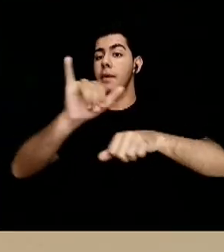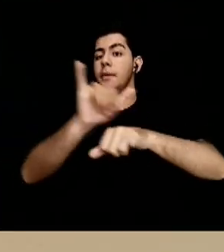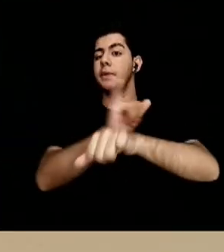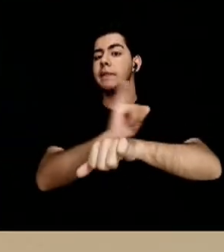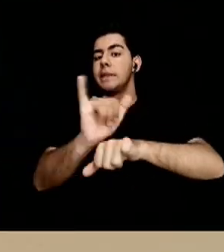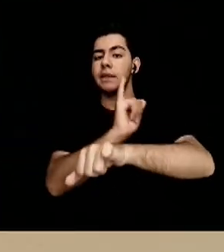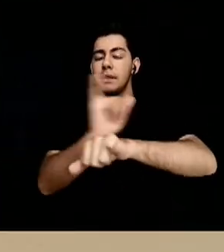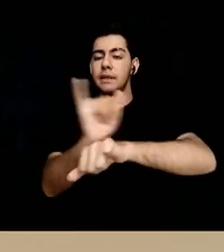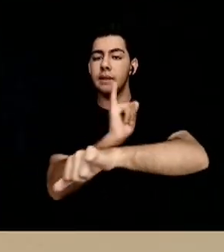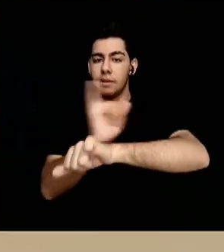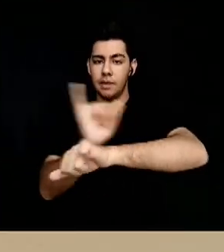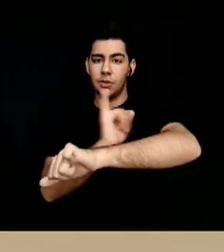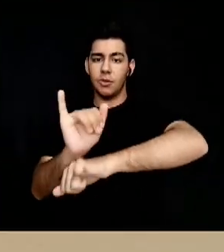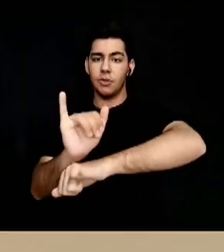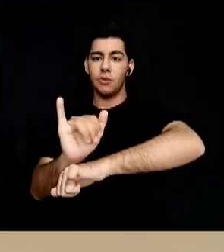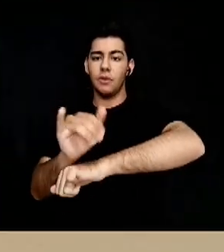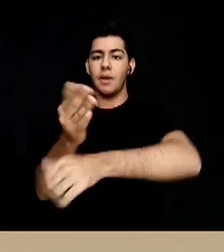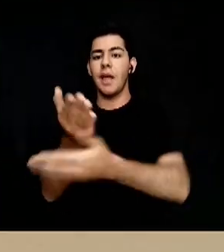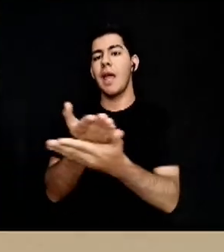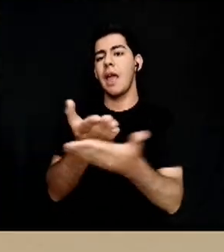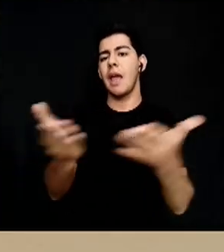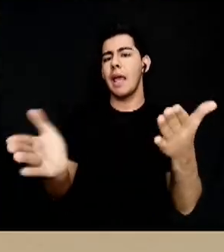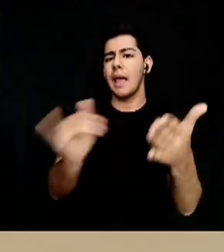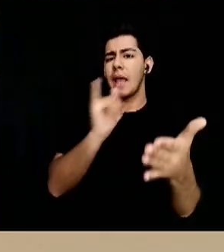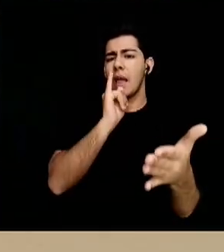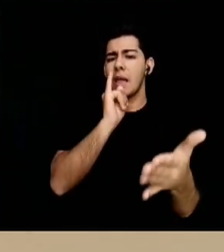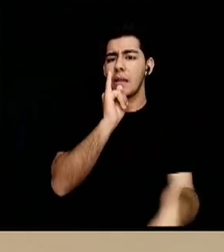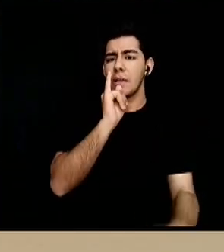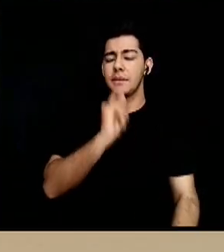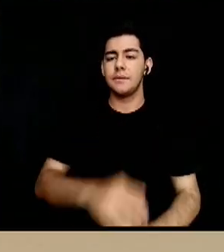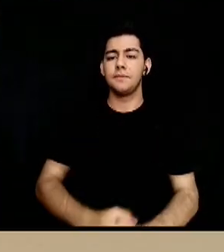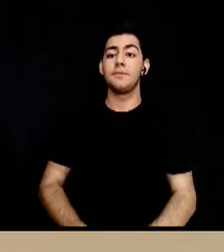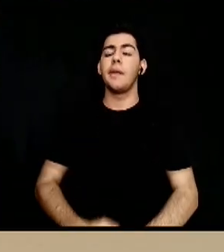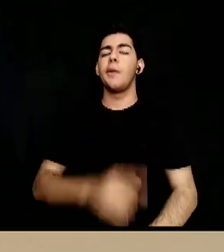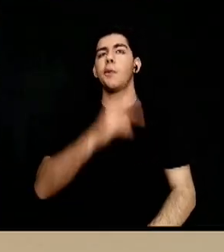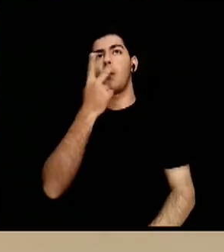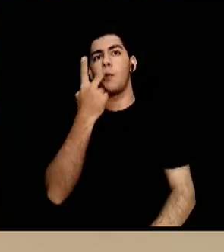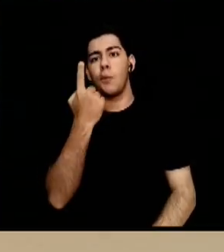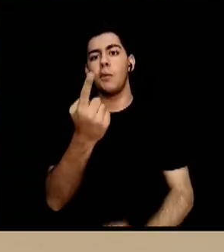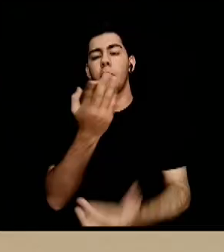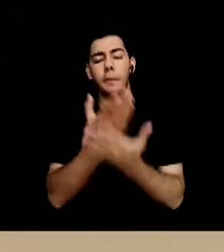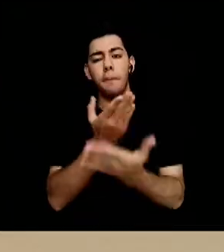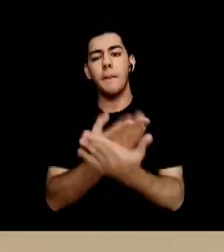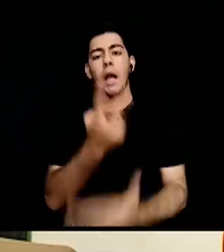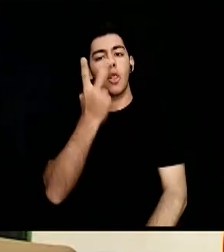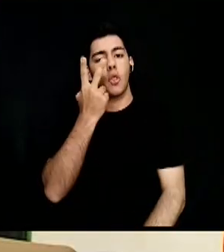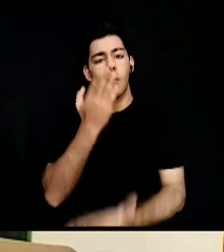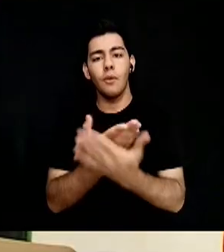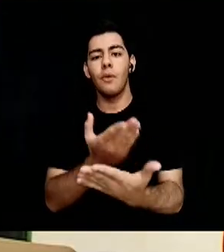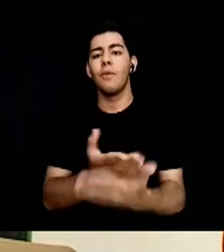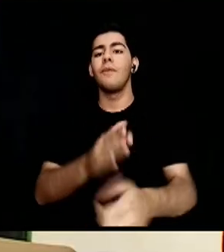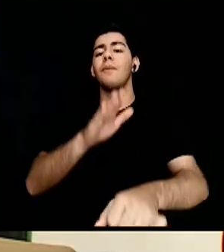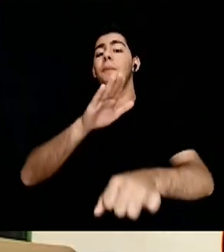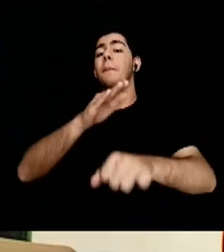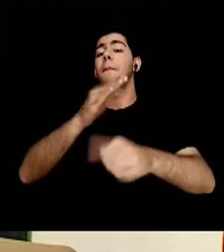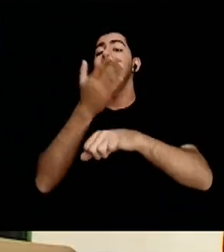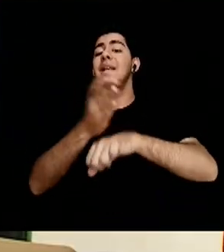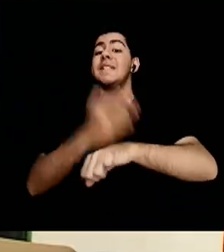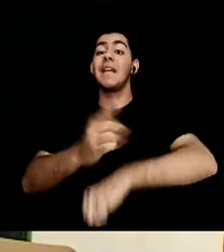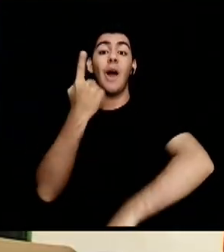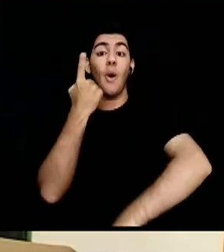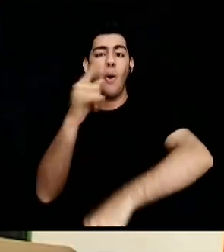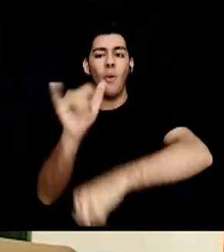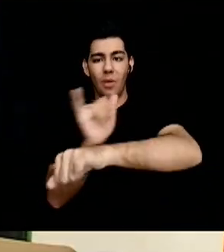cada 2 aulas, fazem uma técnica. Tá? Mas é assim, vamos imaginar assim, ó.